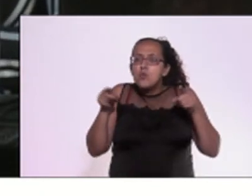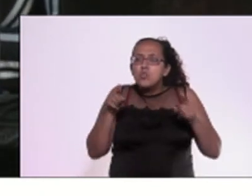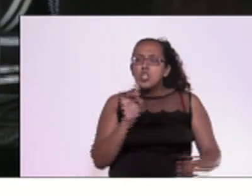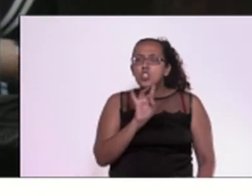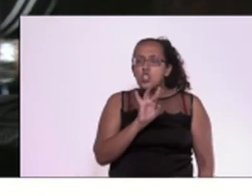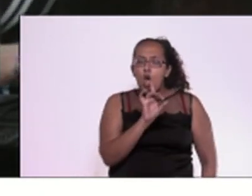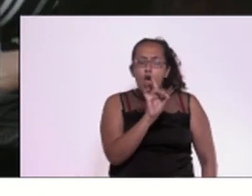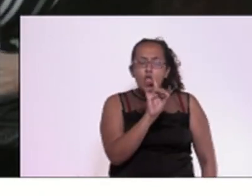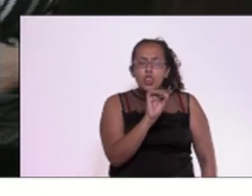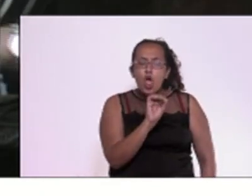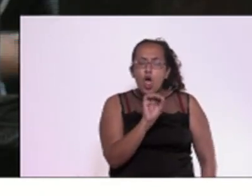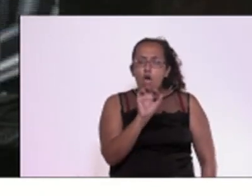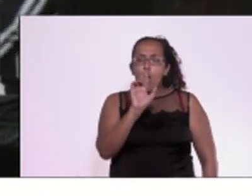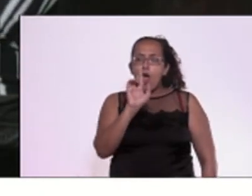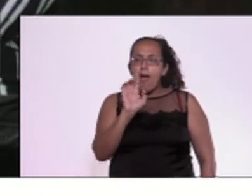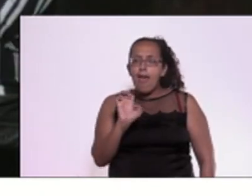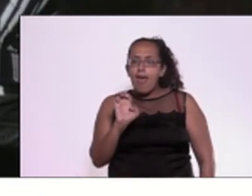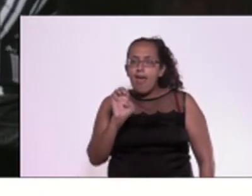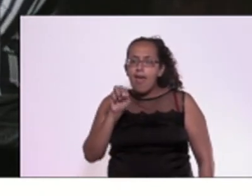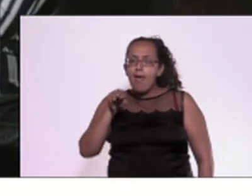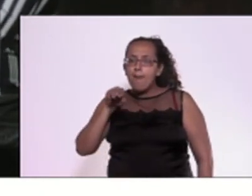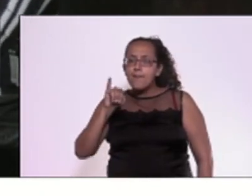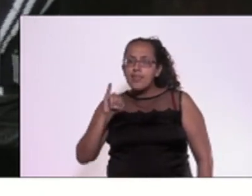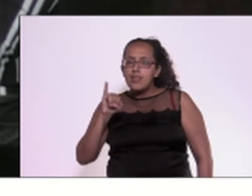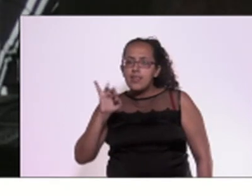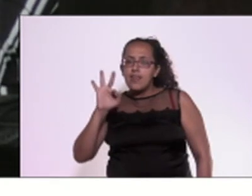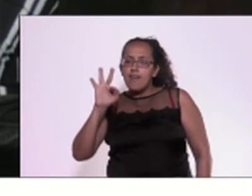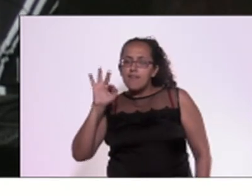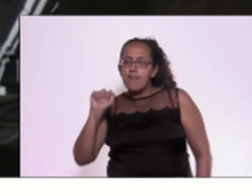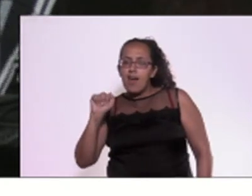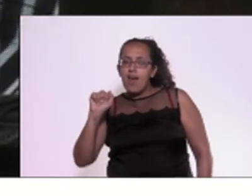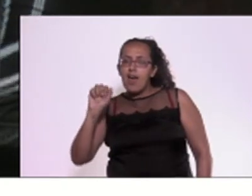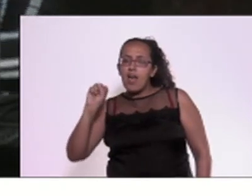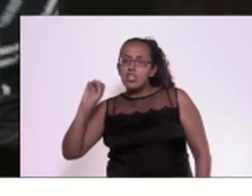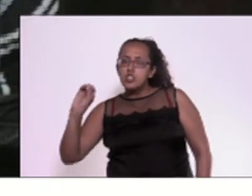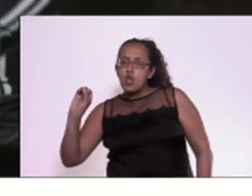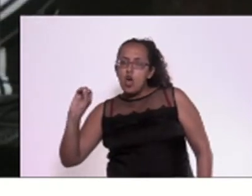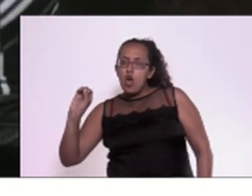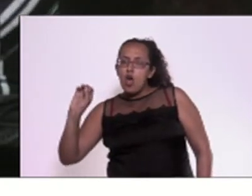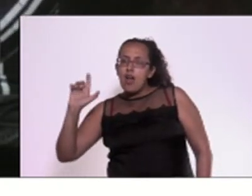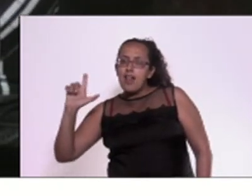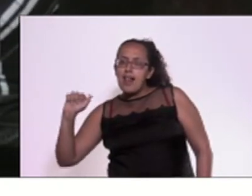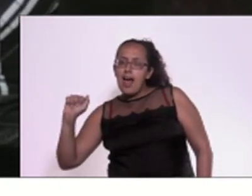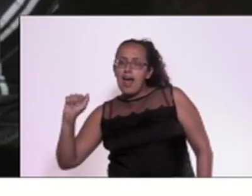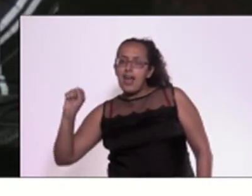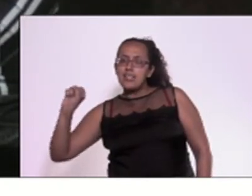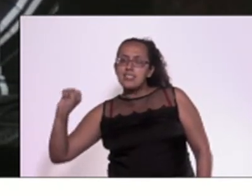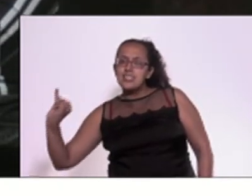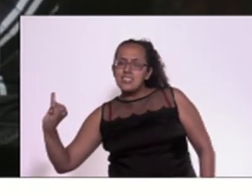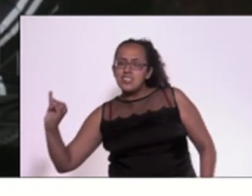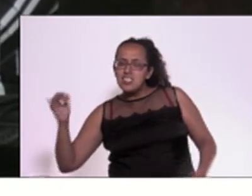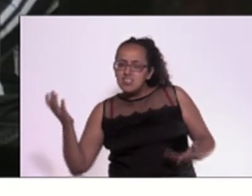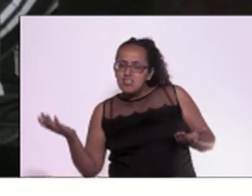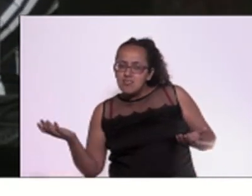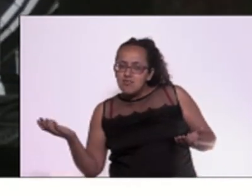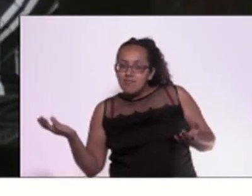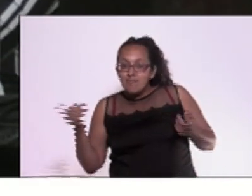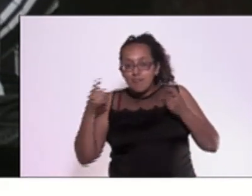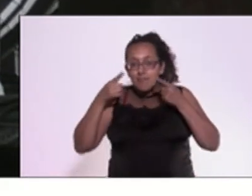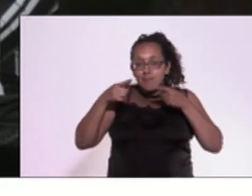toda vez que tinha uma coisa para falar, ele, pô, escreve, cara, escreve. e agora ele está lá no Fomento, na